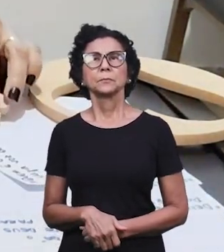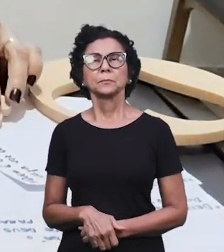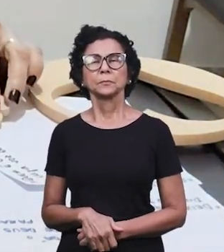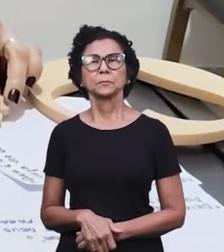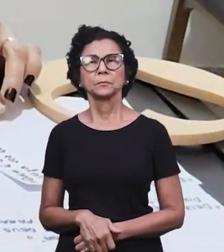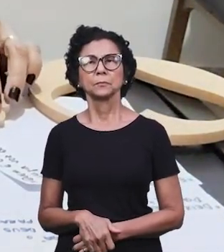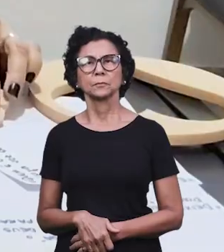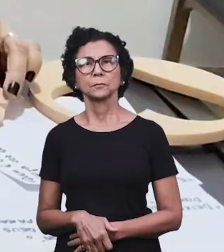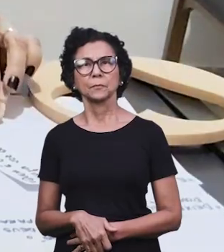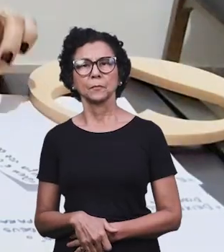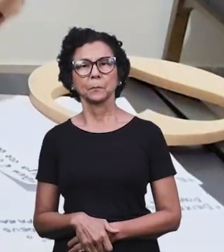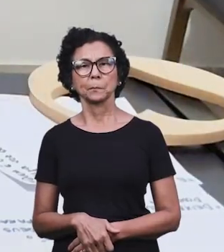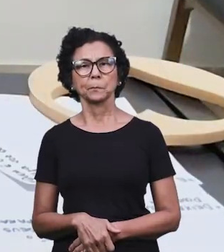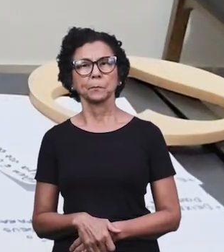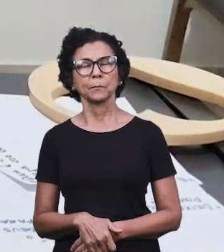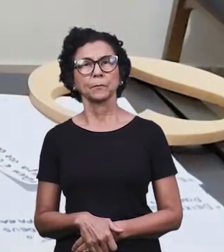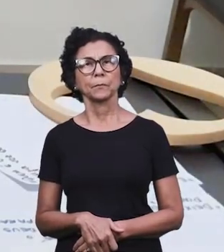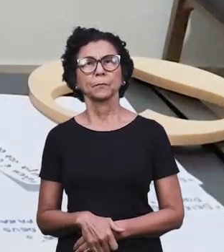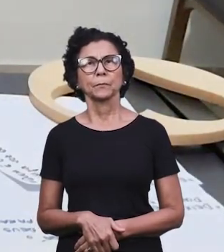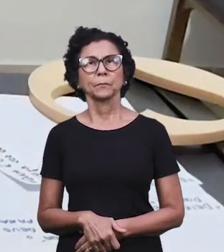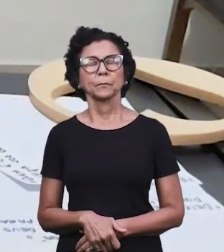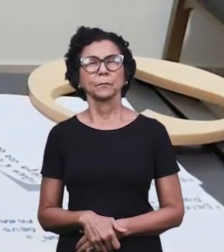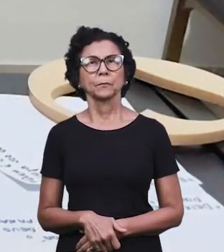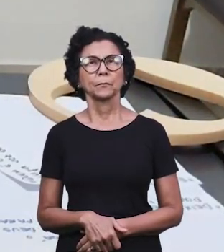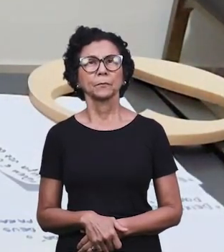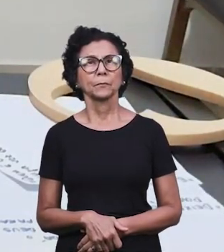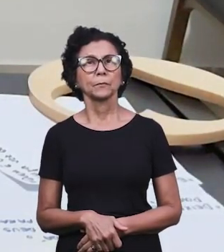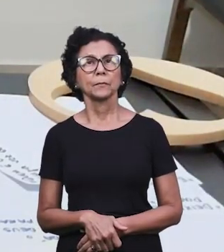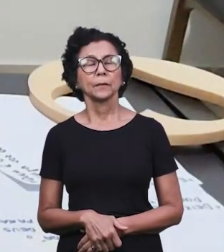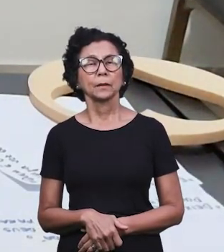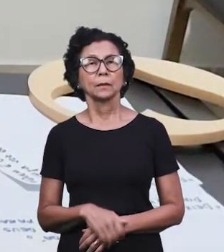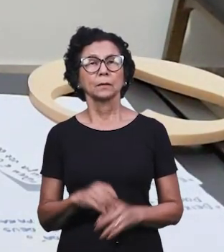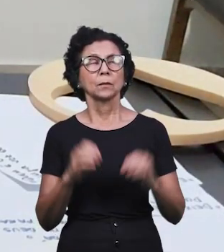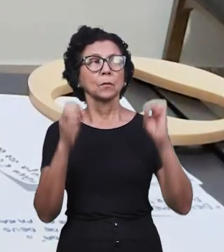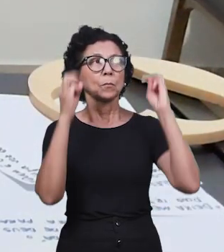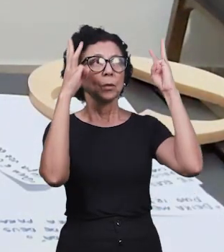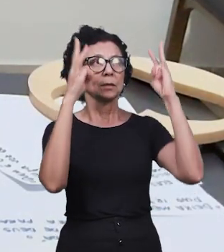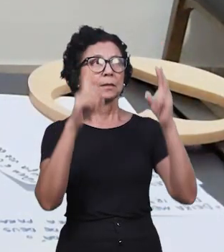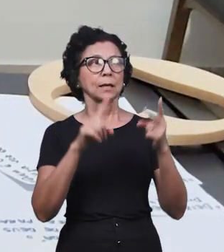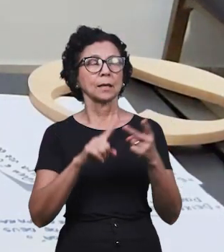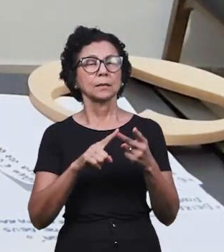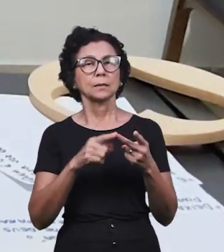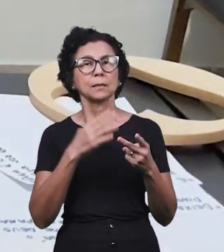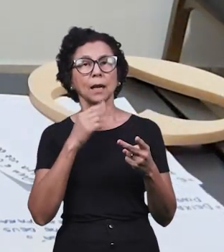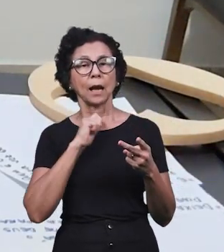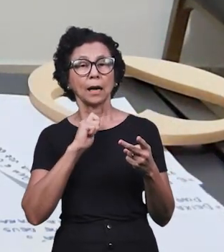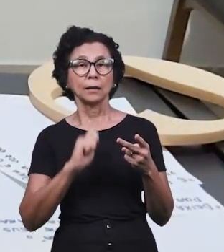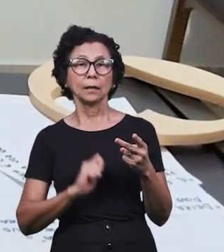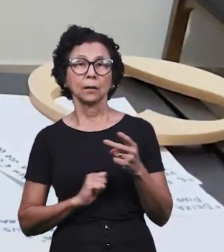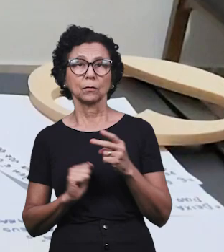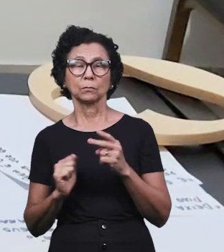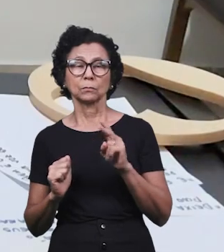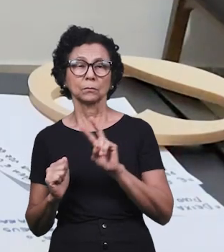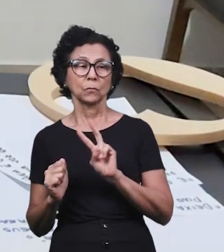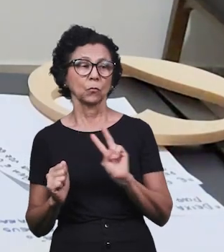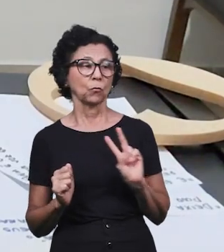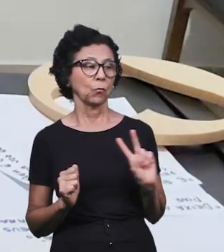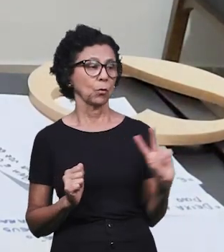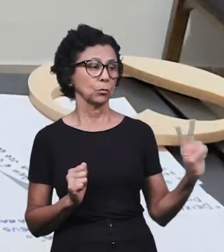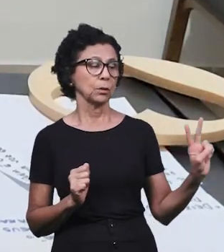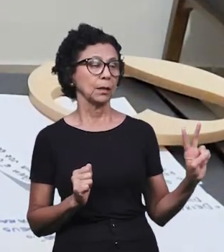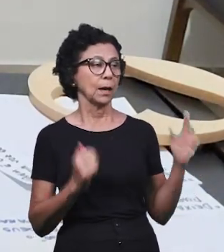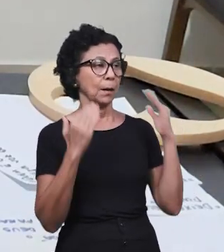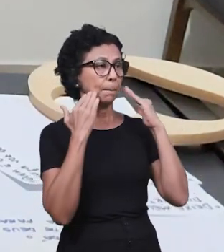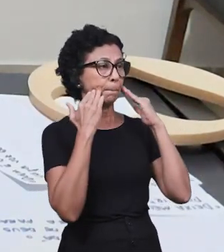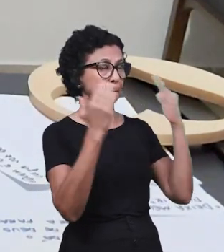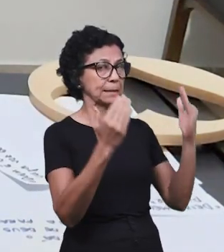Então Moisés ali, ele foi chamado junto com Arão para falar a Faraó. E aí a primeira vez que